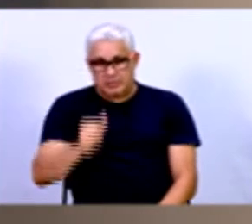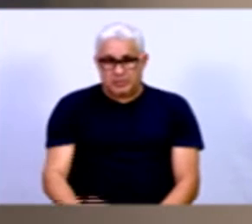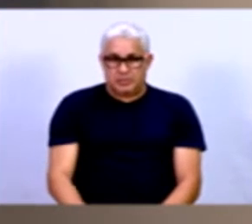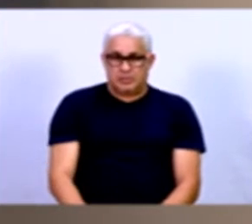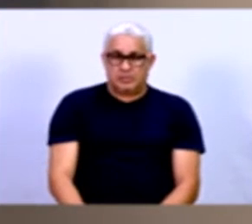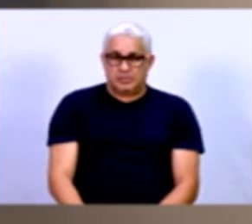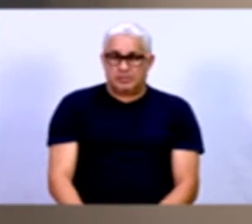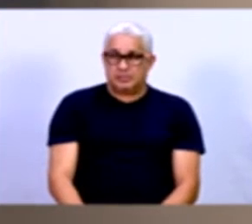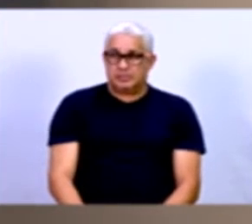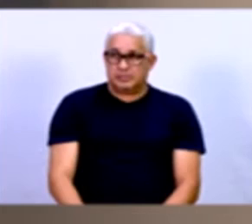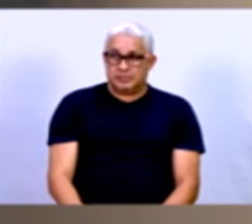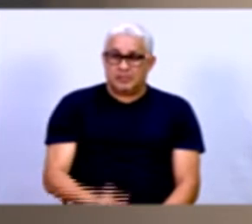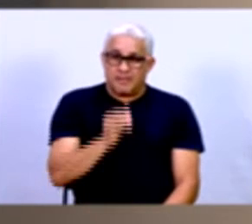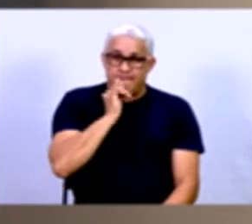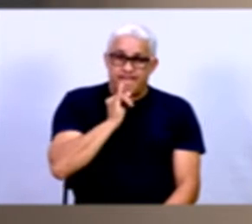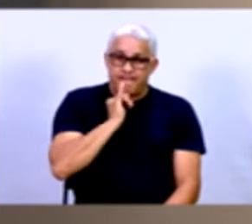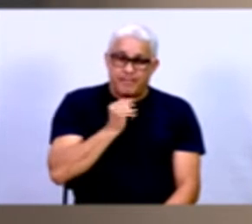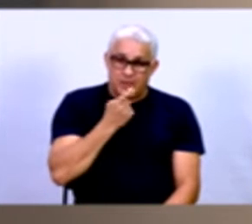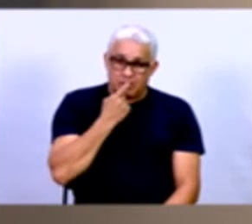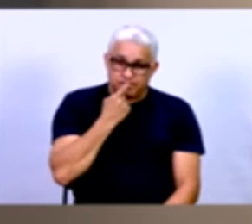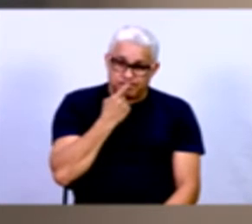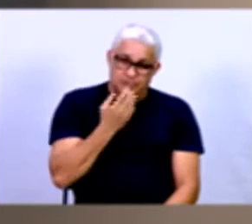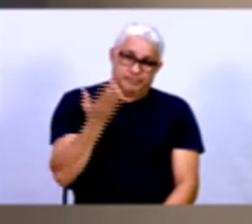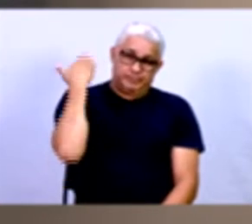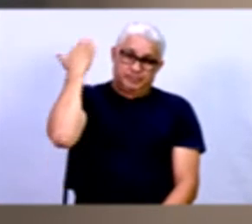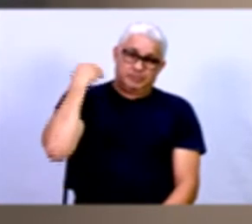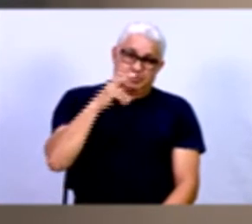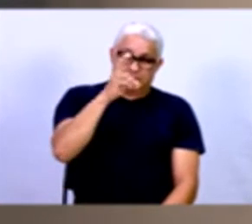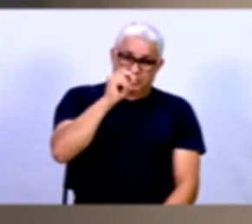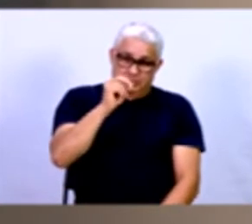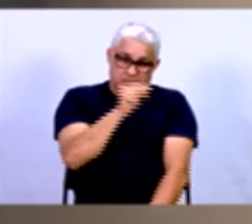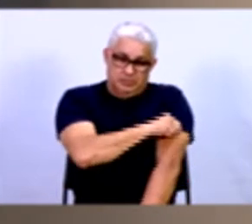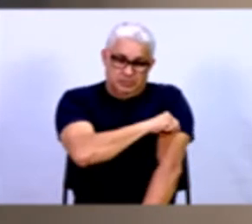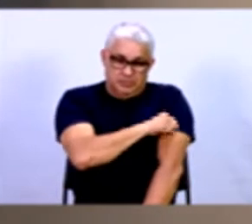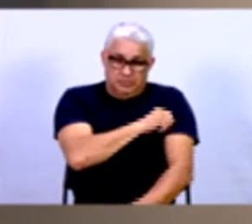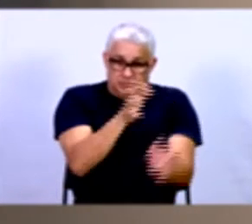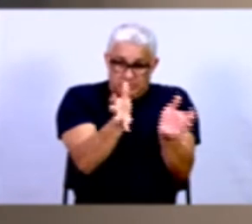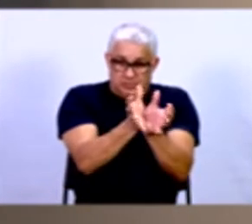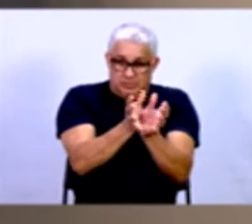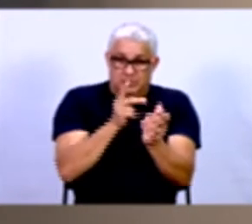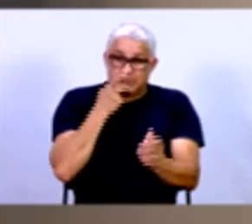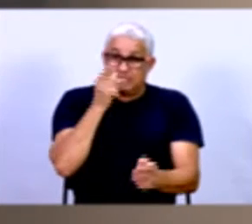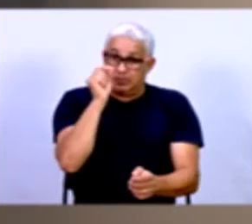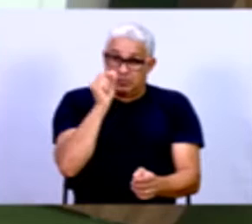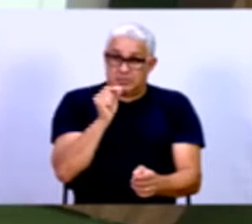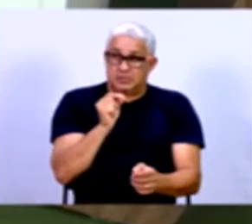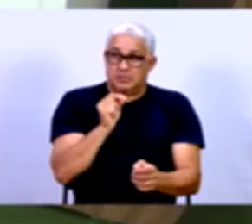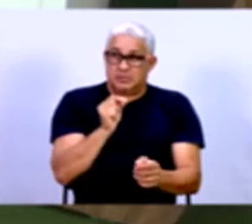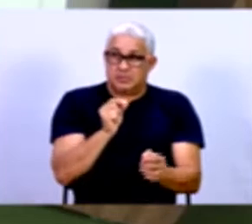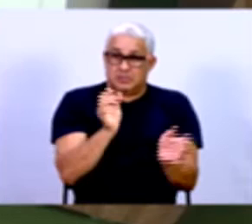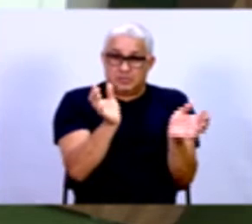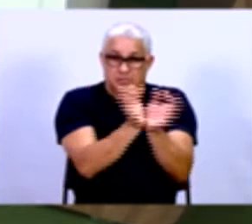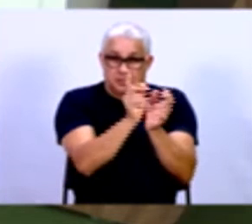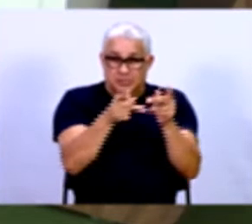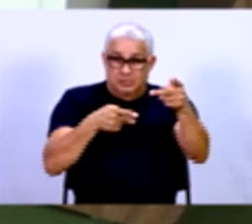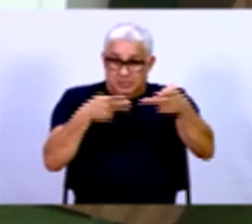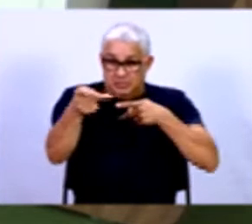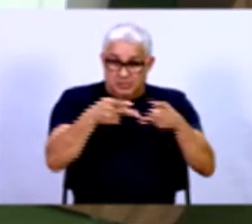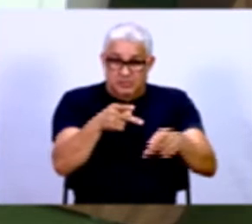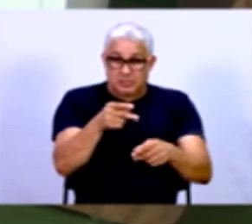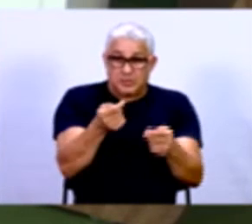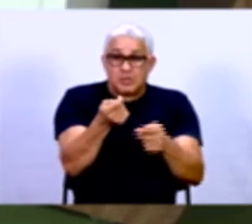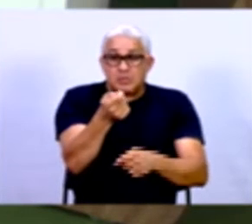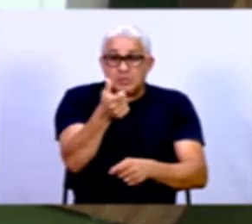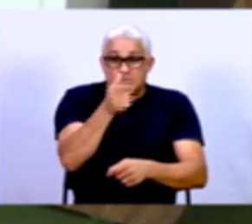que fizemos agora, da nossa turma de 50 alunos, e eu falei que nós pegaremos a população, porque são poucas pessoas, então